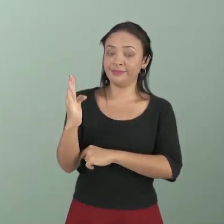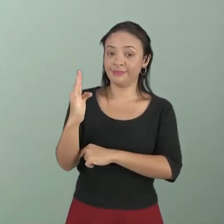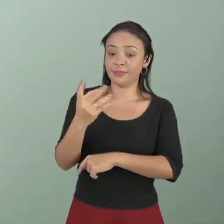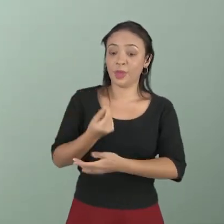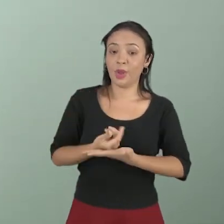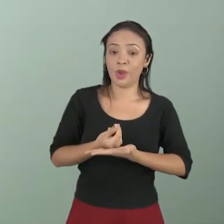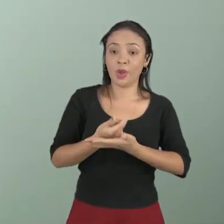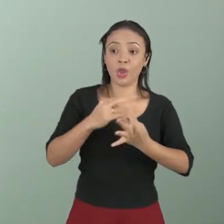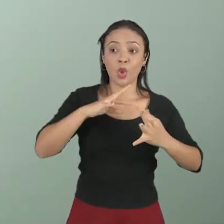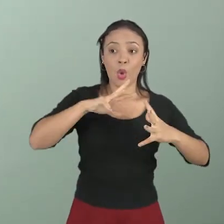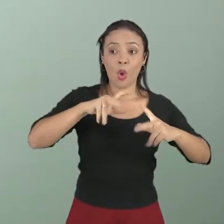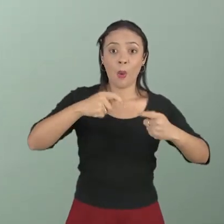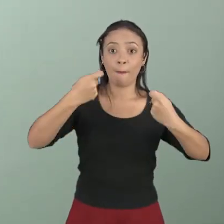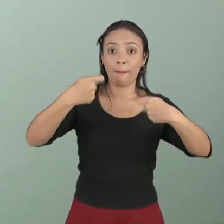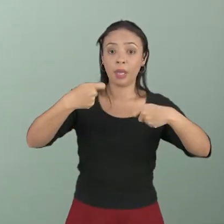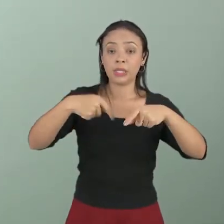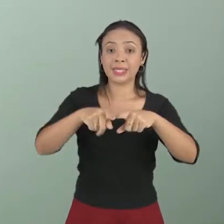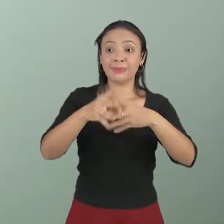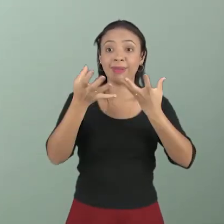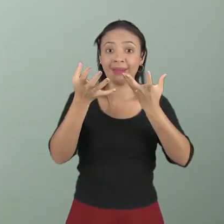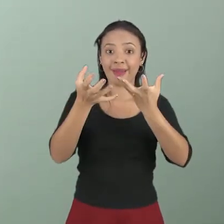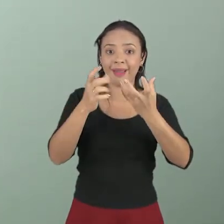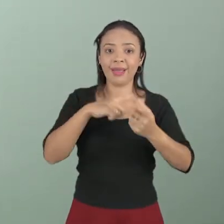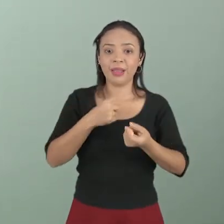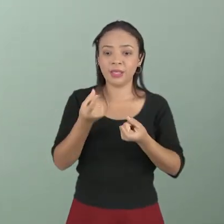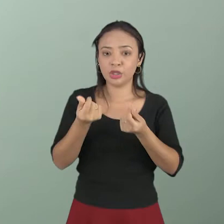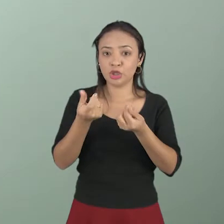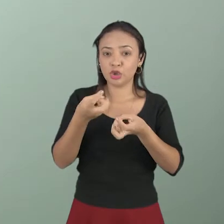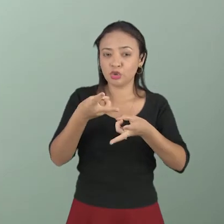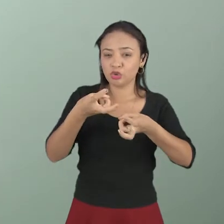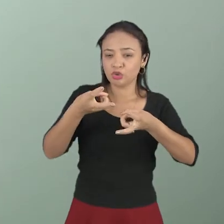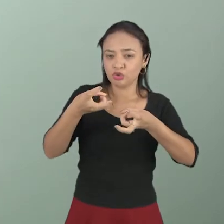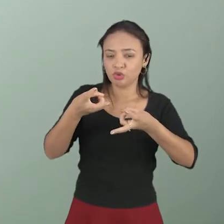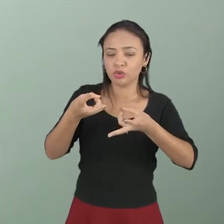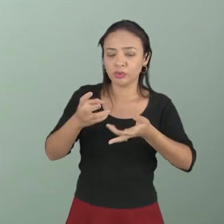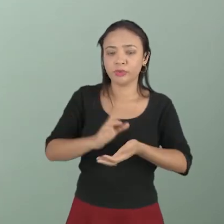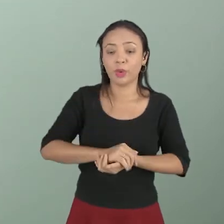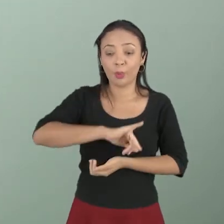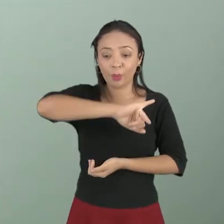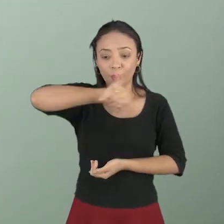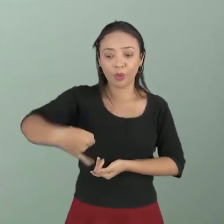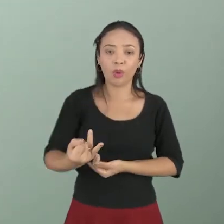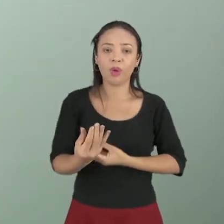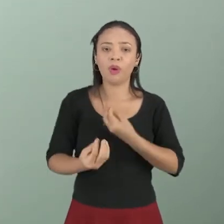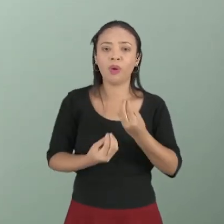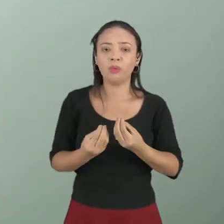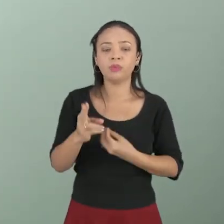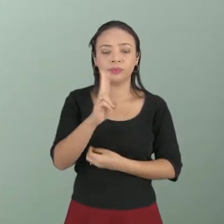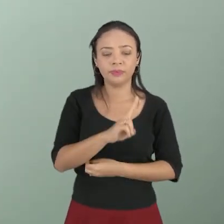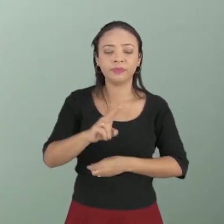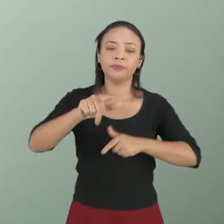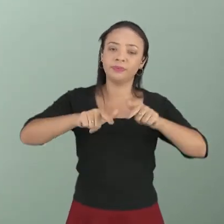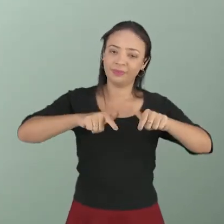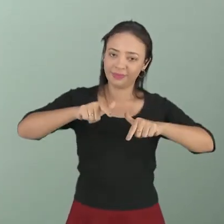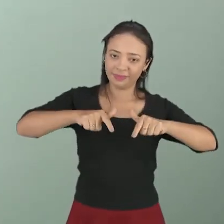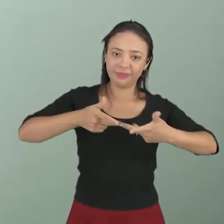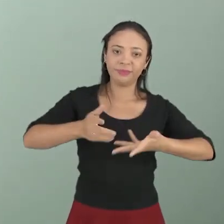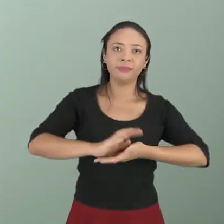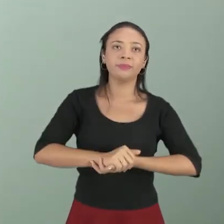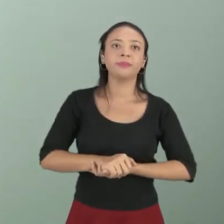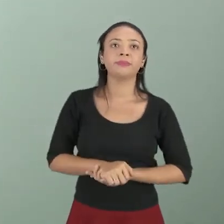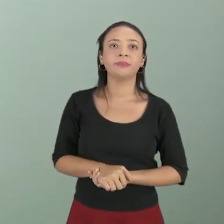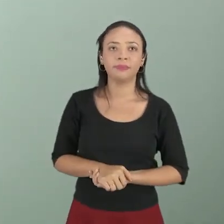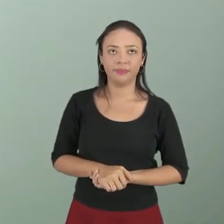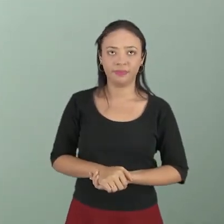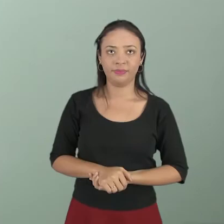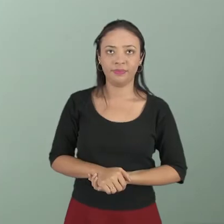mundo precisa e quer obter lucro de alguma forma, né? E essa forma é através do trabalho,